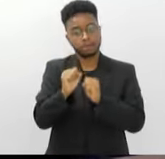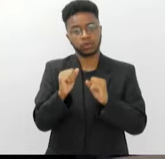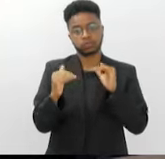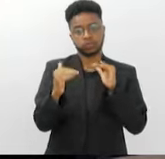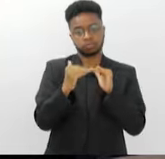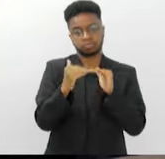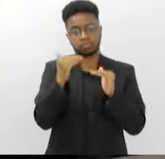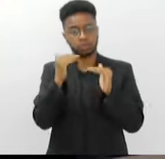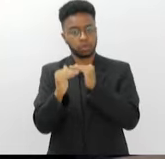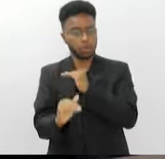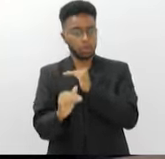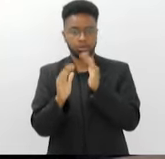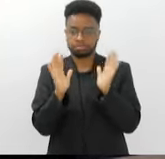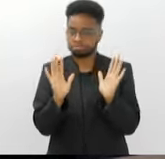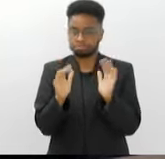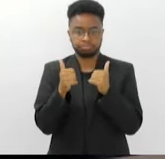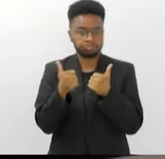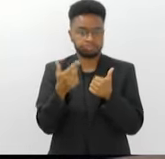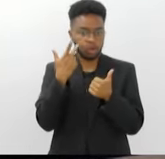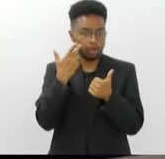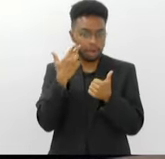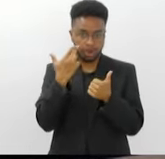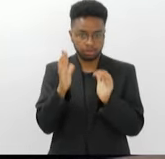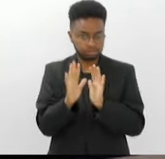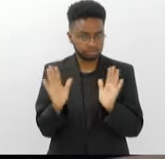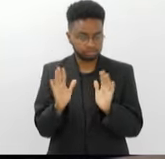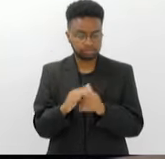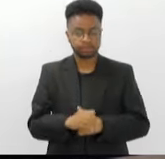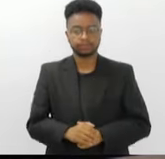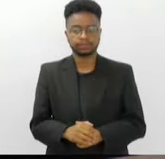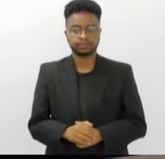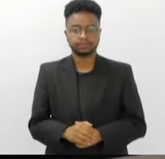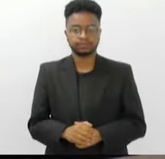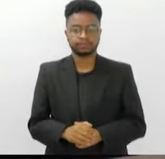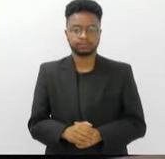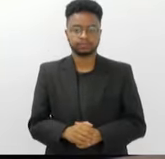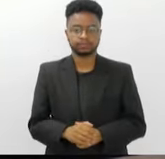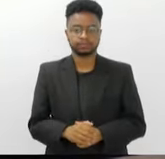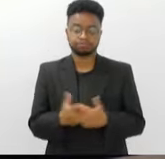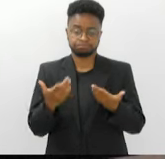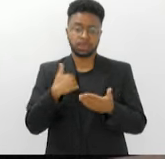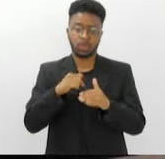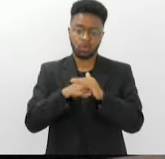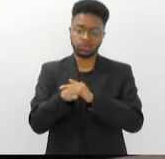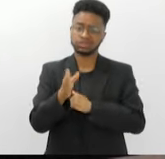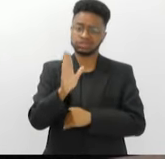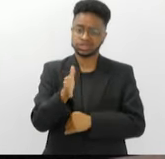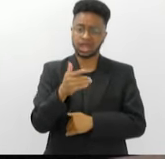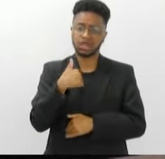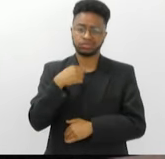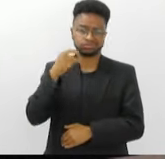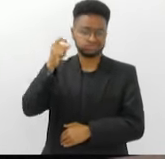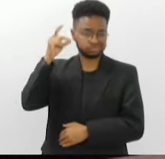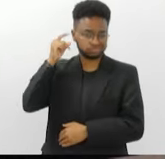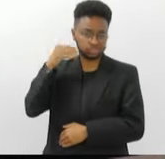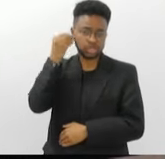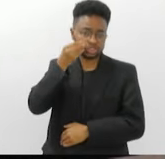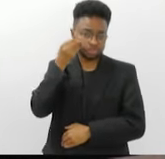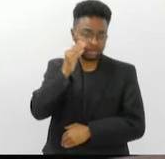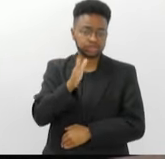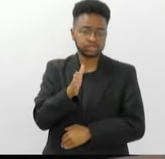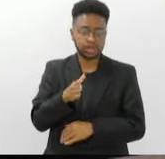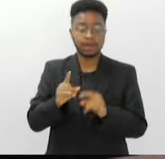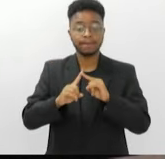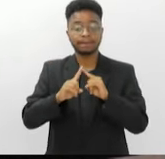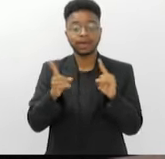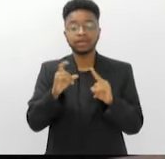concordar, discordar, faz parte do parlamento isso, né? Eu estou muito acostumado, sou um deputado antigo. Agora, se